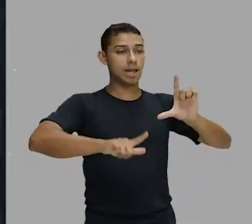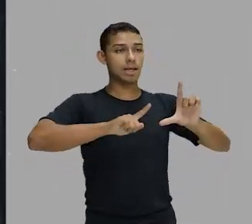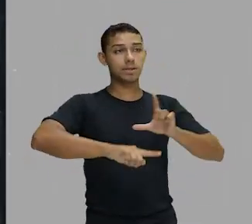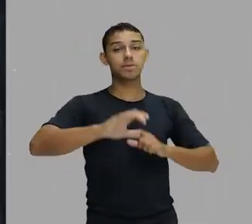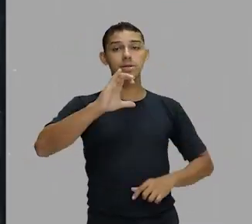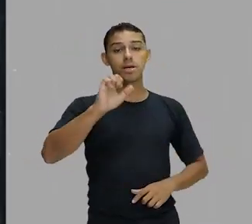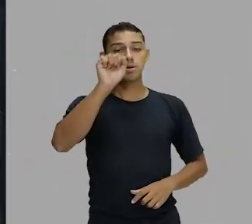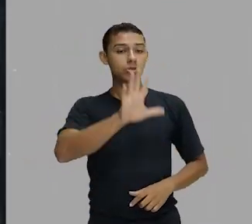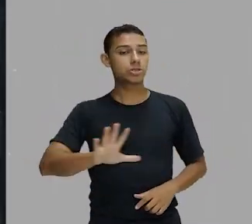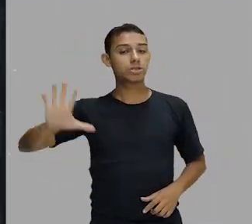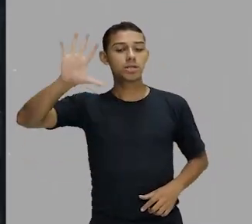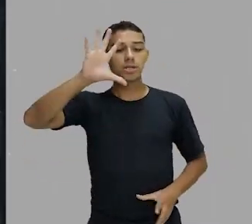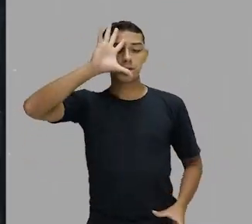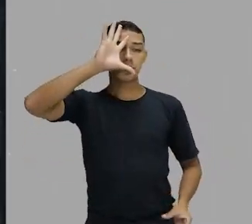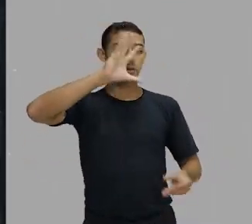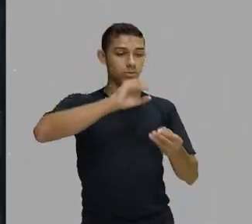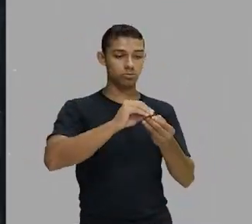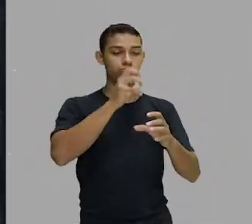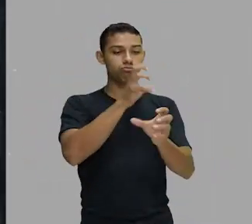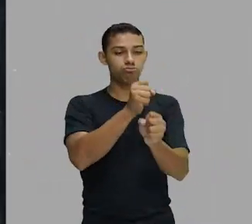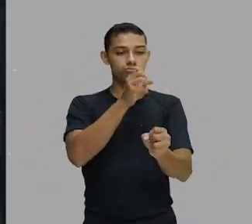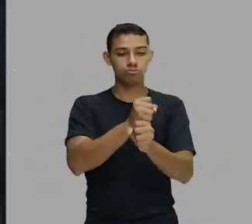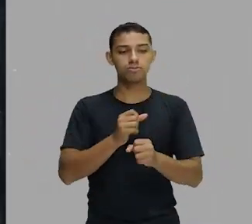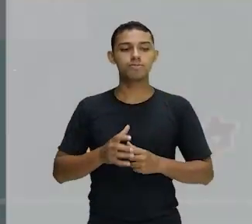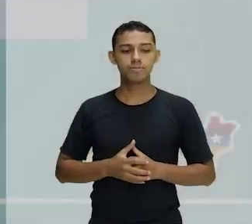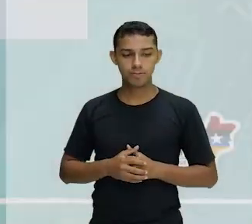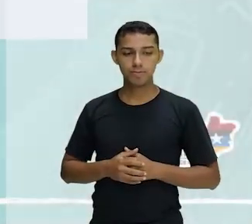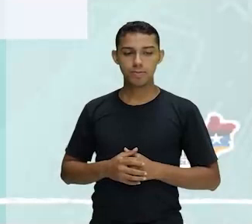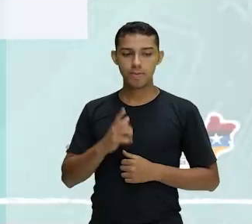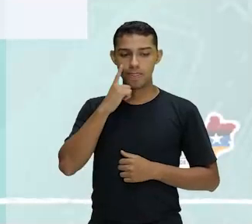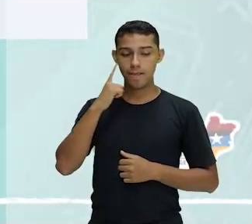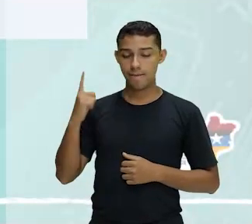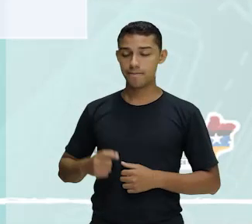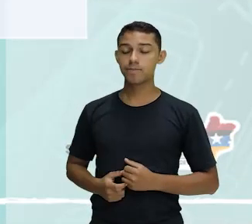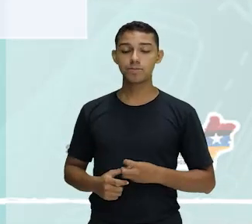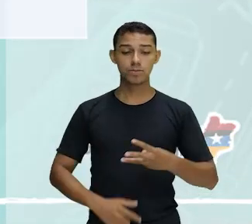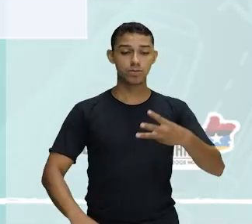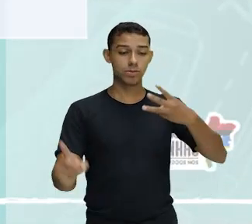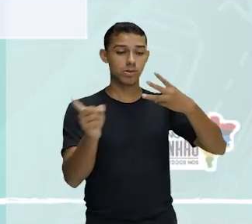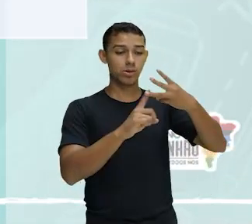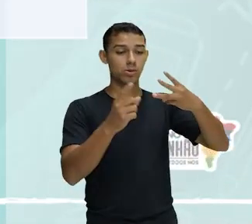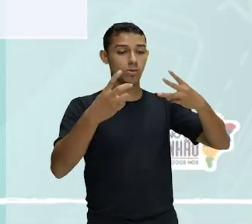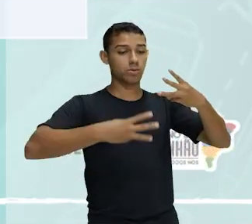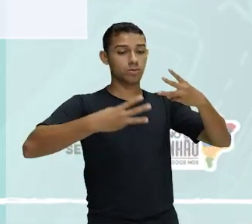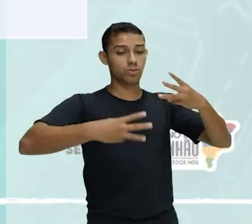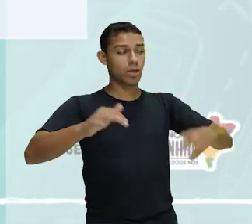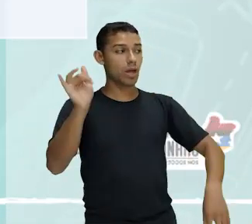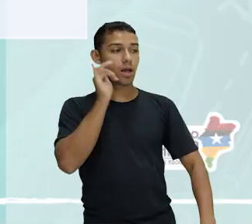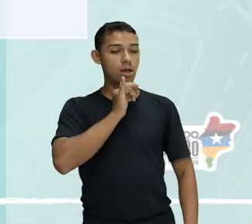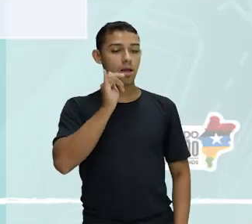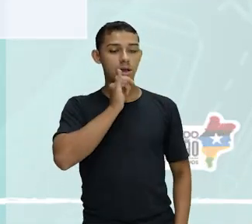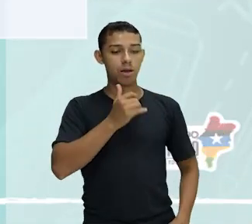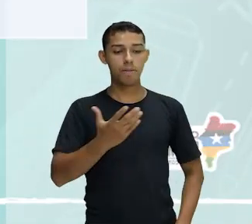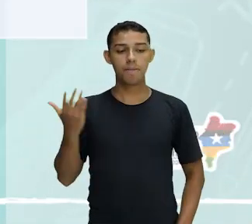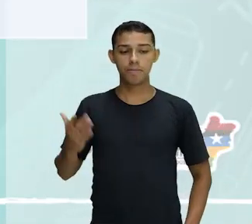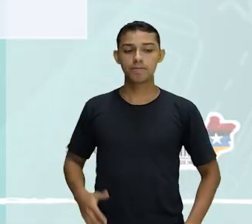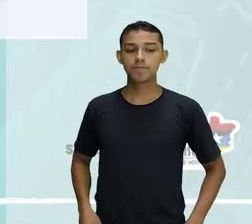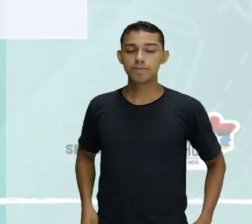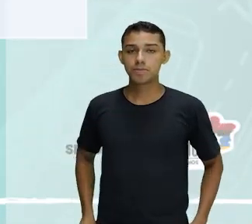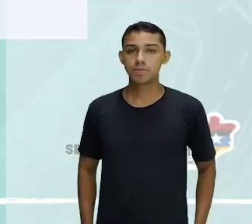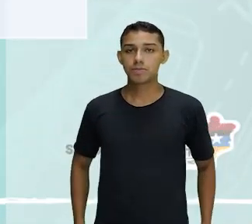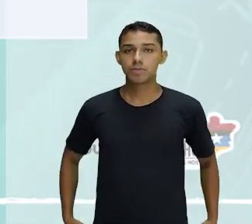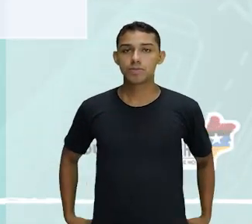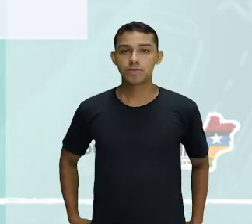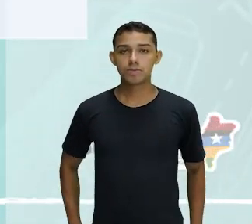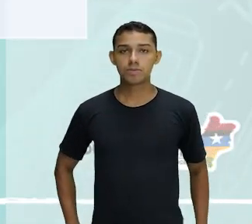forma generalizada, tá? Vamos agora para a situação de número 3. Na situação de